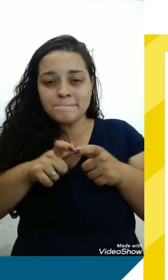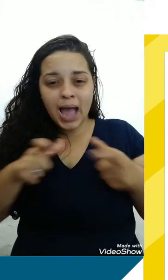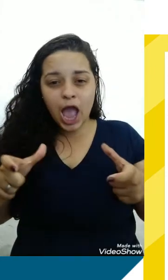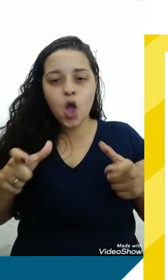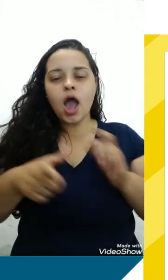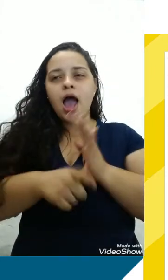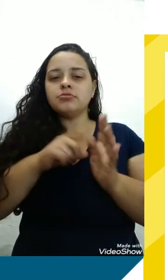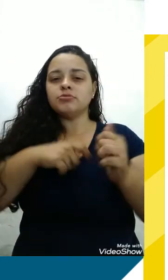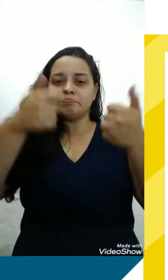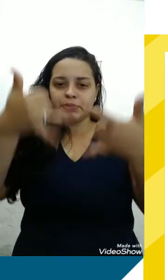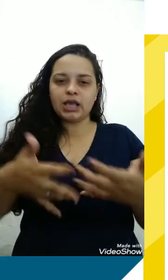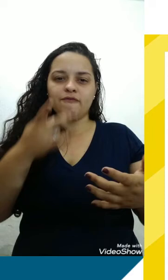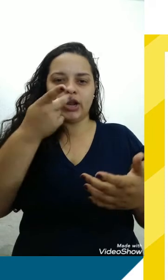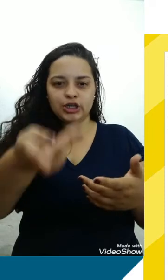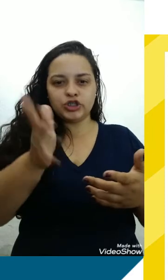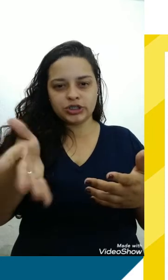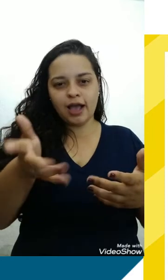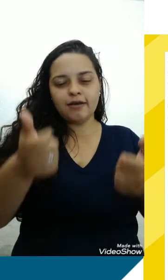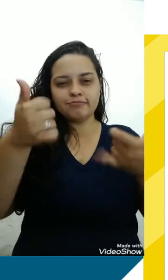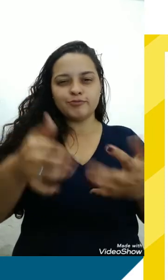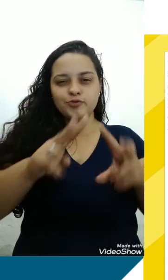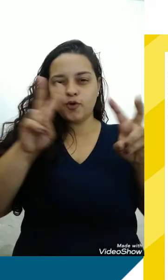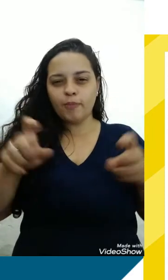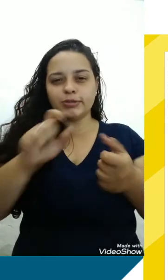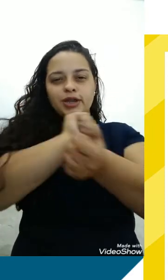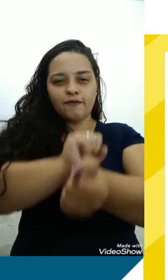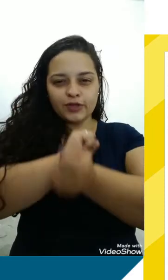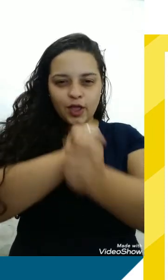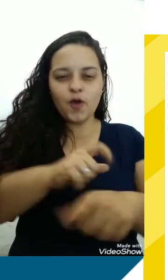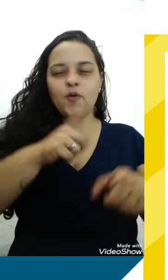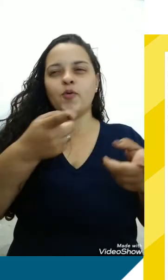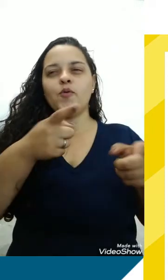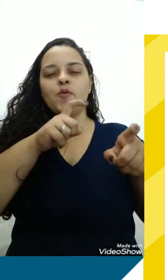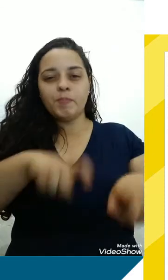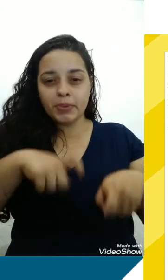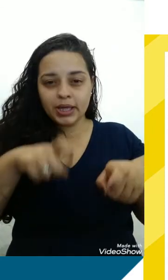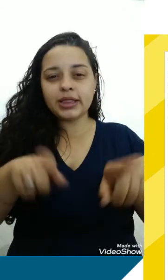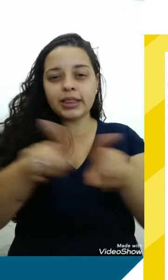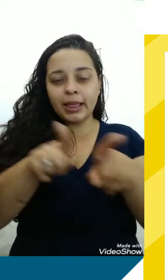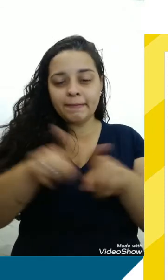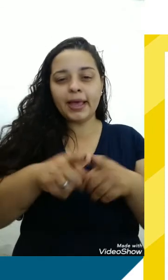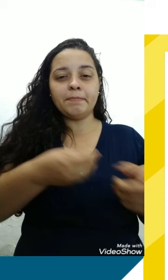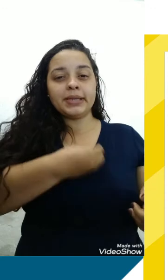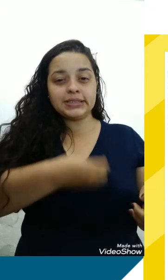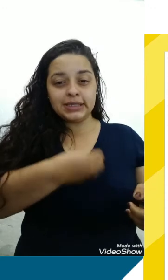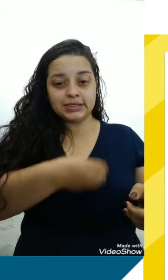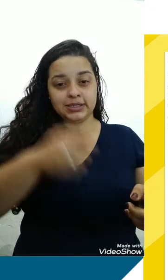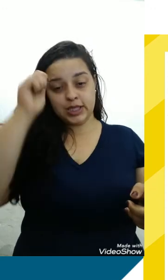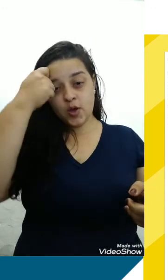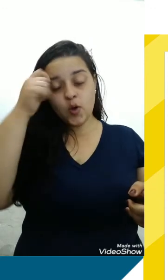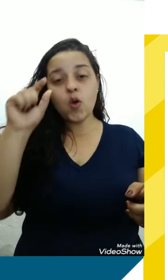começo da aula, quando a gente estava conversando sobre a escravidão urbana e a presença dos negros e negras de ganho, é